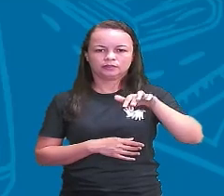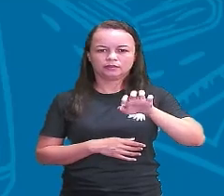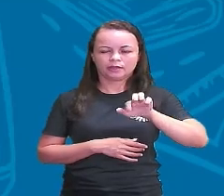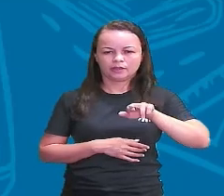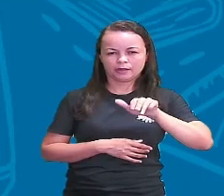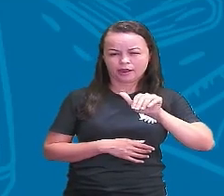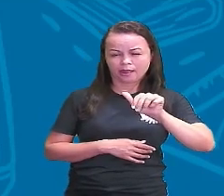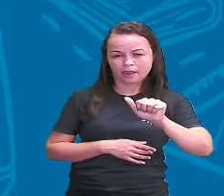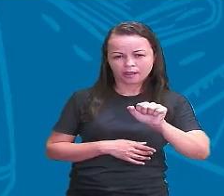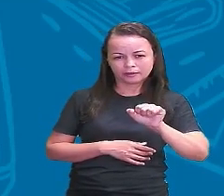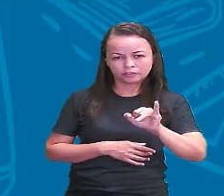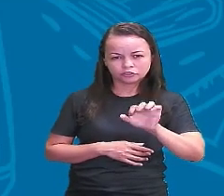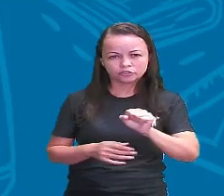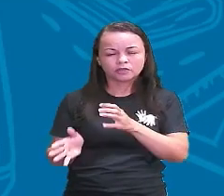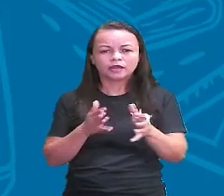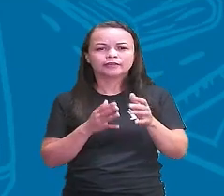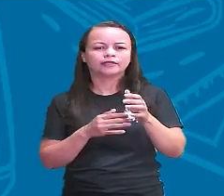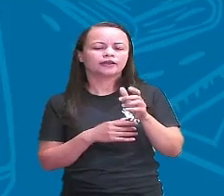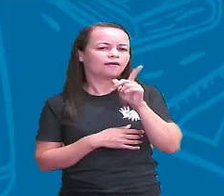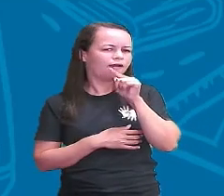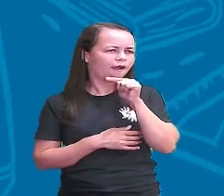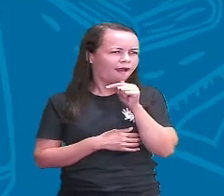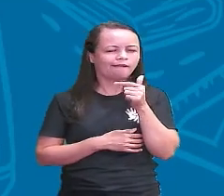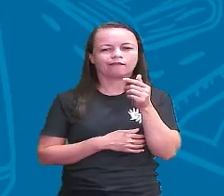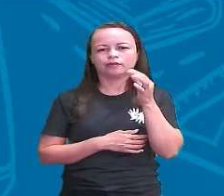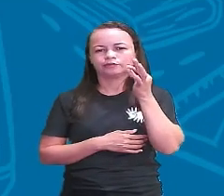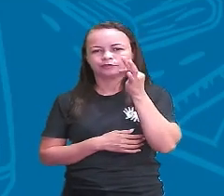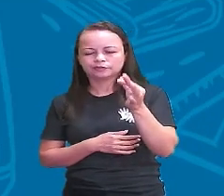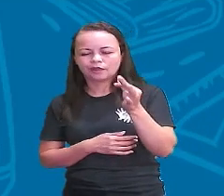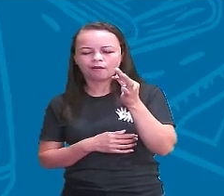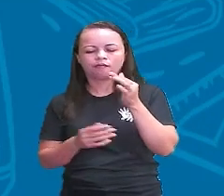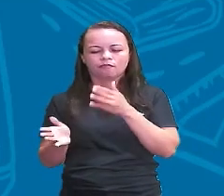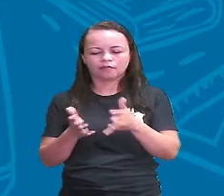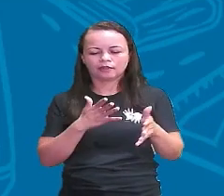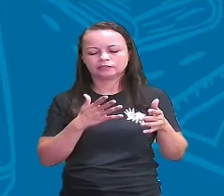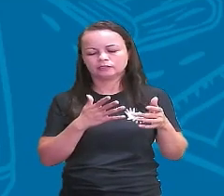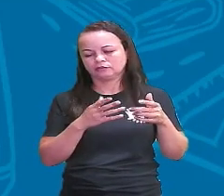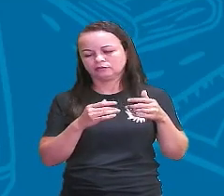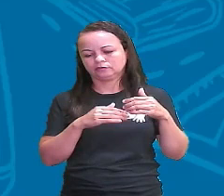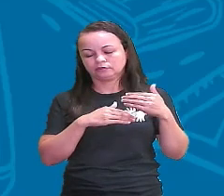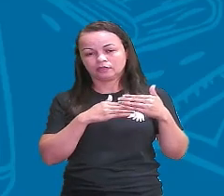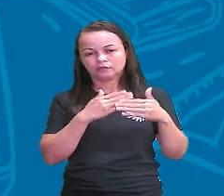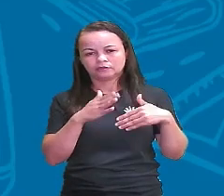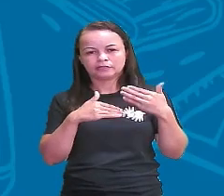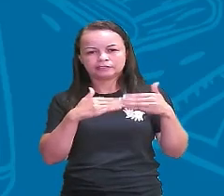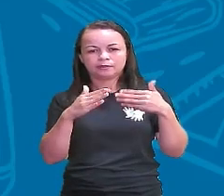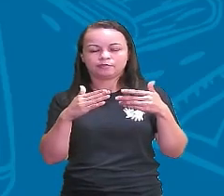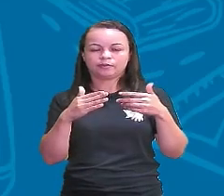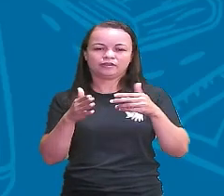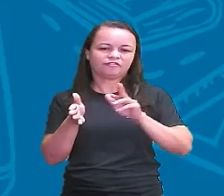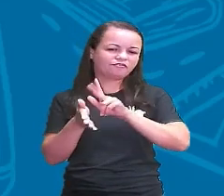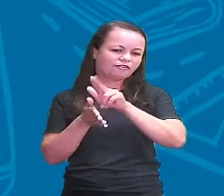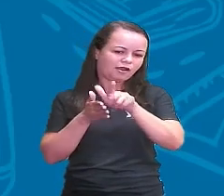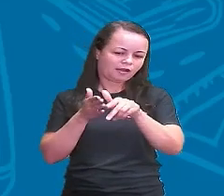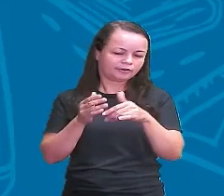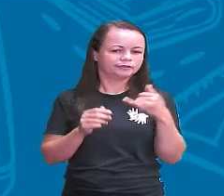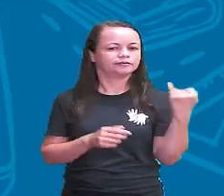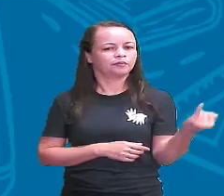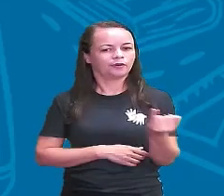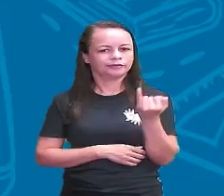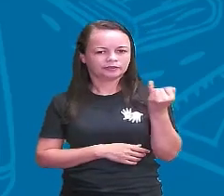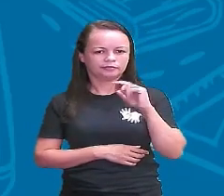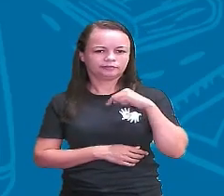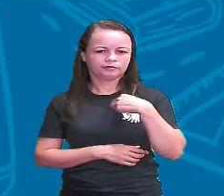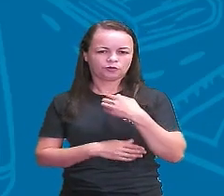que era a água, o sal, né? Apesar dos sais minerais não fornecerem energia, eles desempenham várias funções importantes no